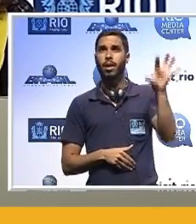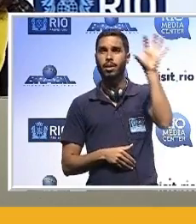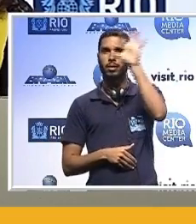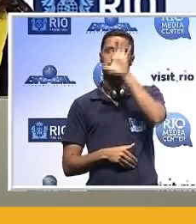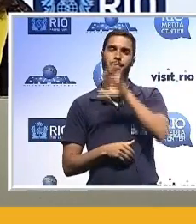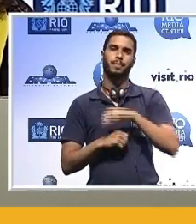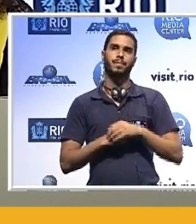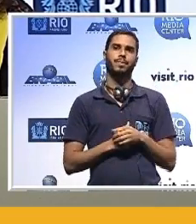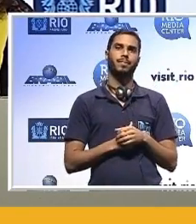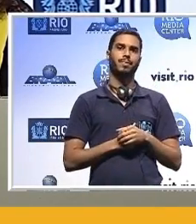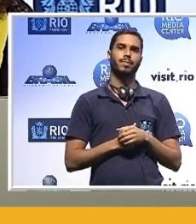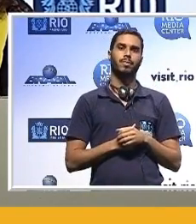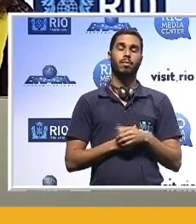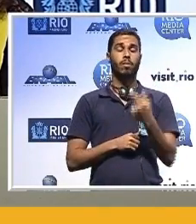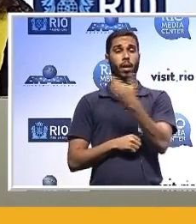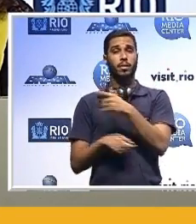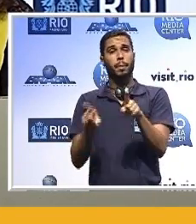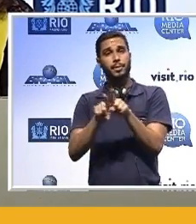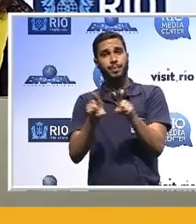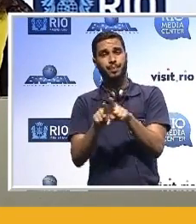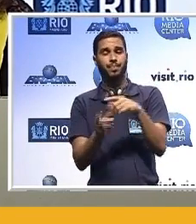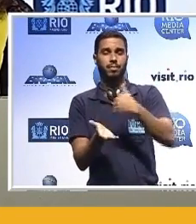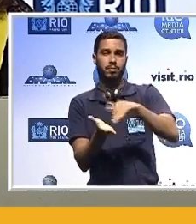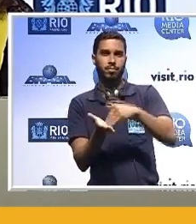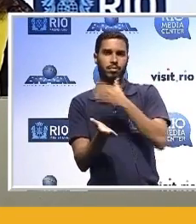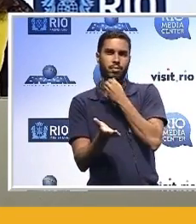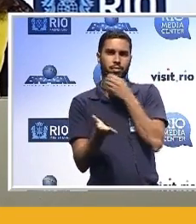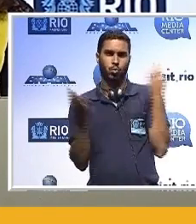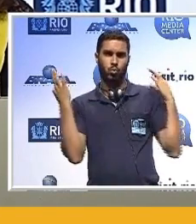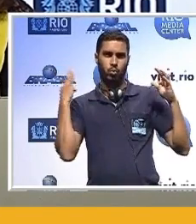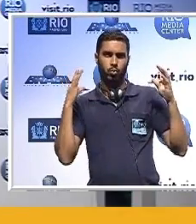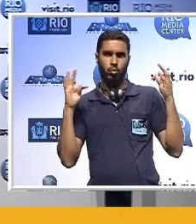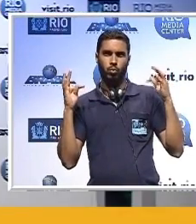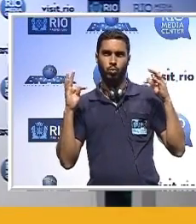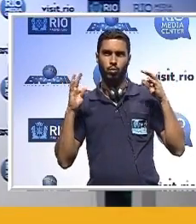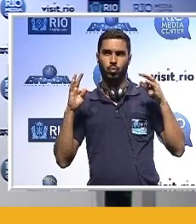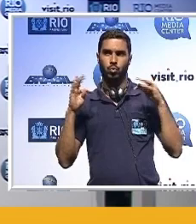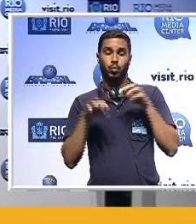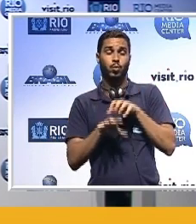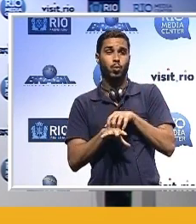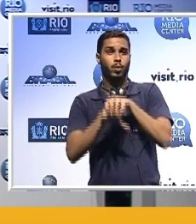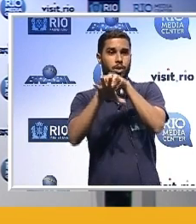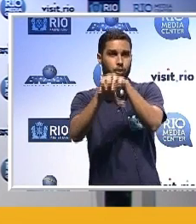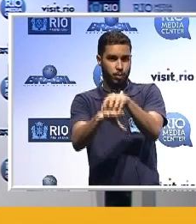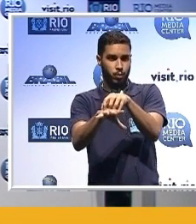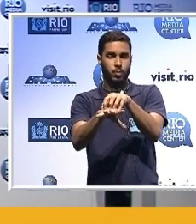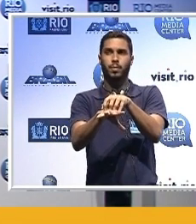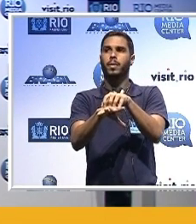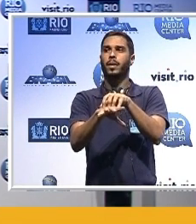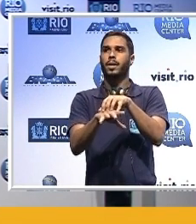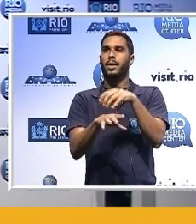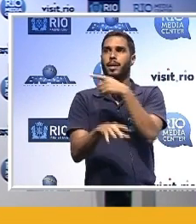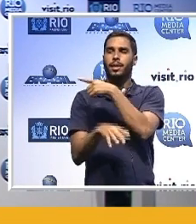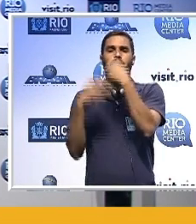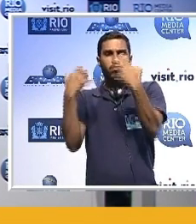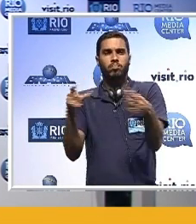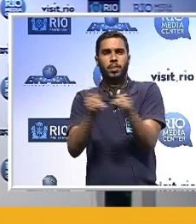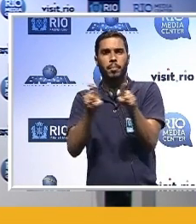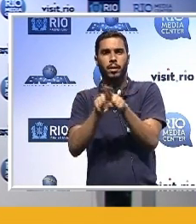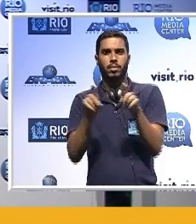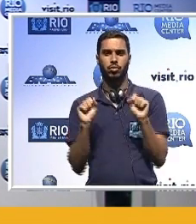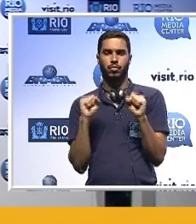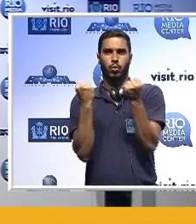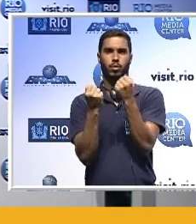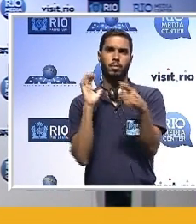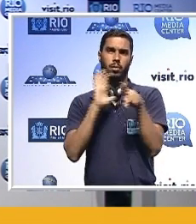é secretário de turismo aqui do Rio, ele pode ser testemunha desse nosso esforço, ok? Então, Abel, por